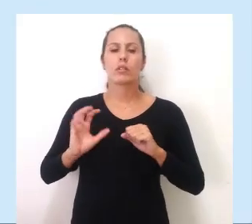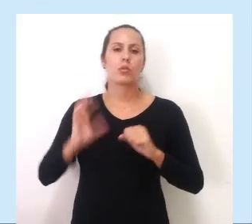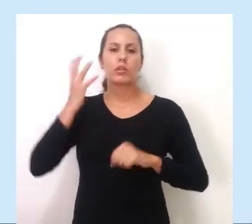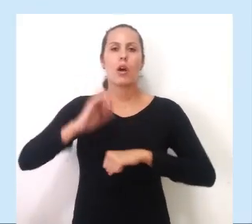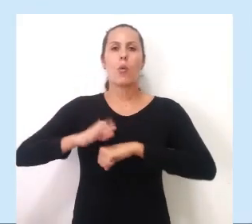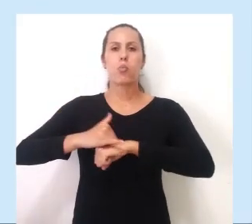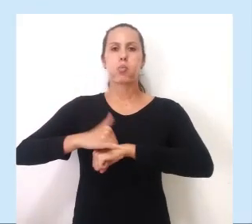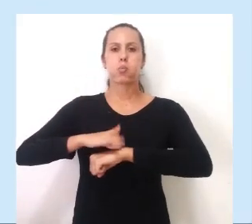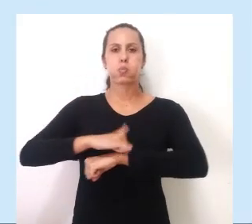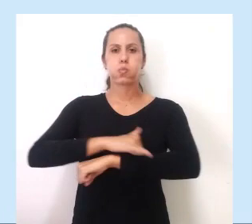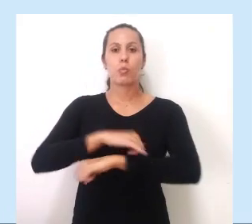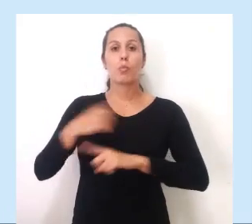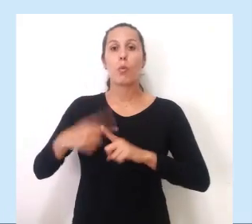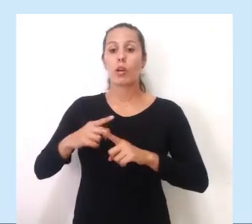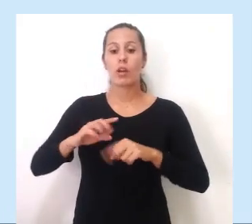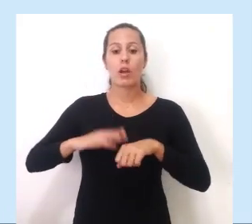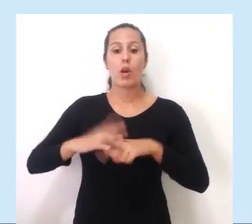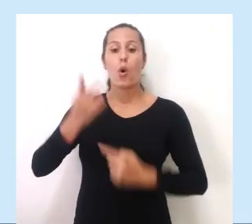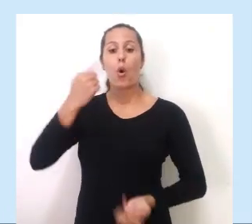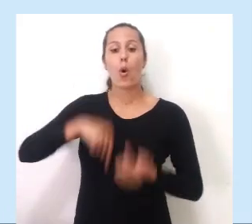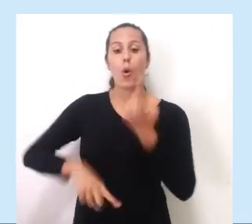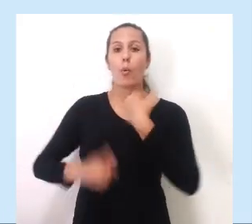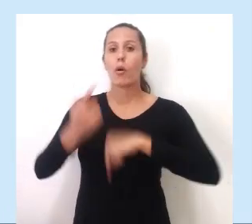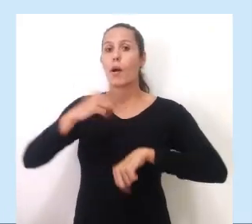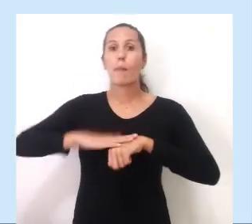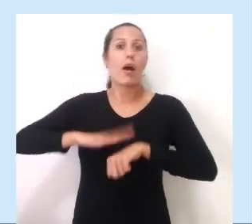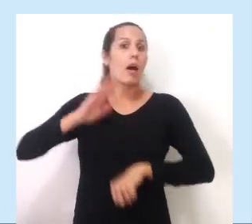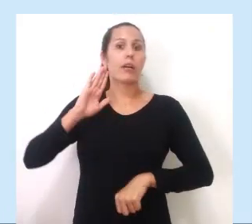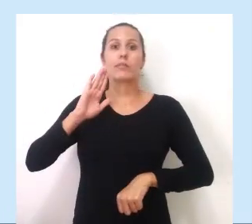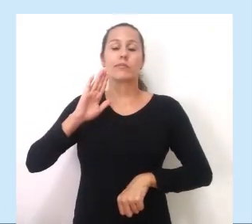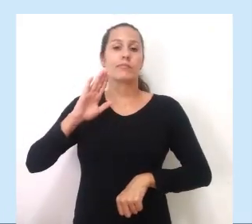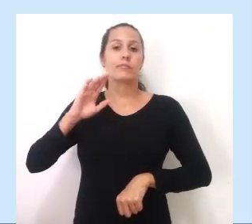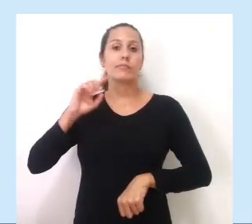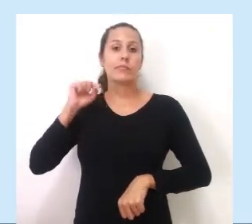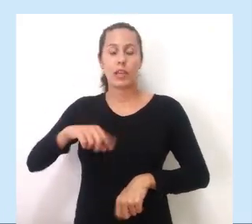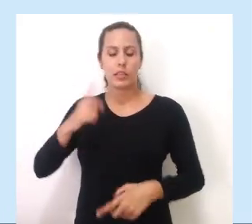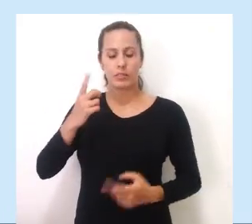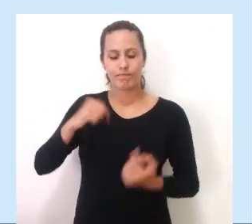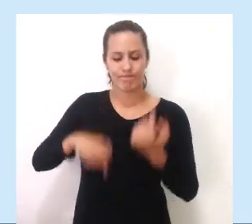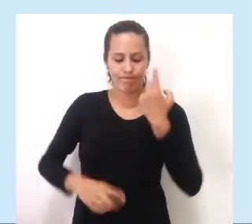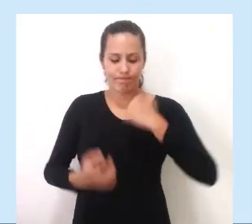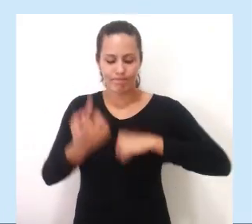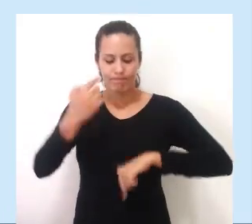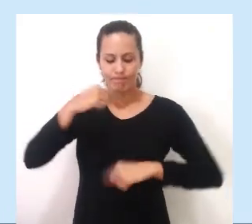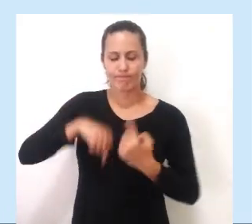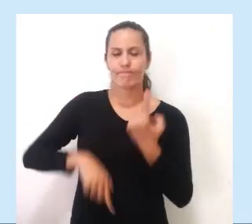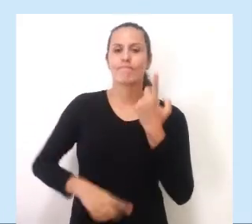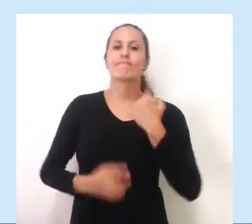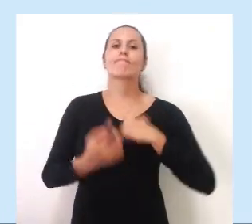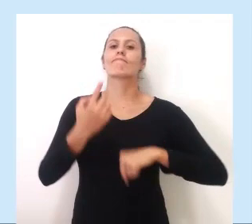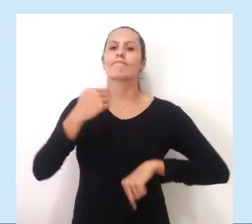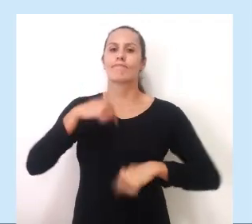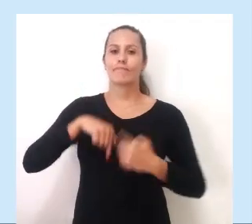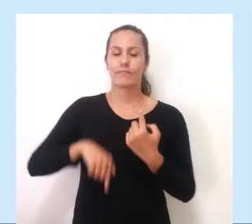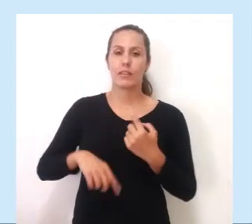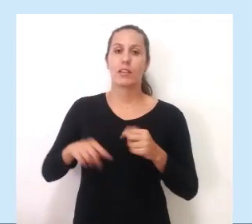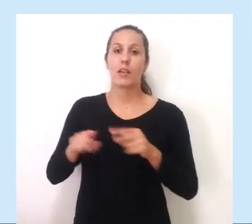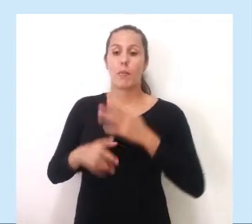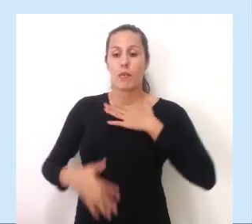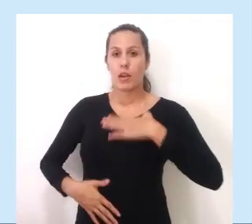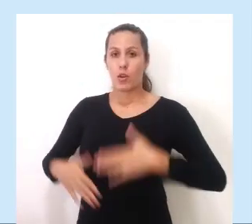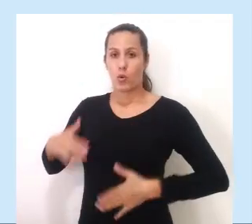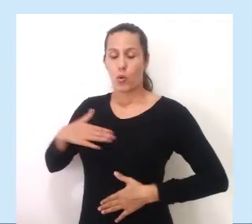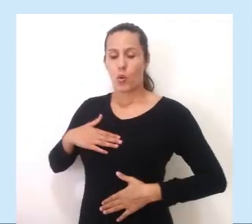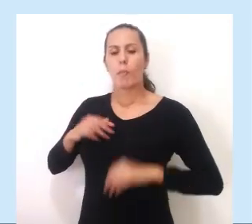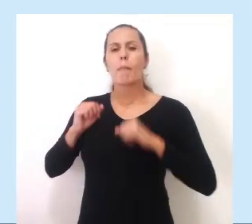a gente tem um ganho de peso. Por quê? Porque é mais hormônio. E os hormônios, eles mexem também com